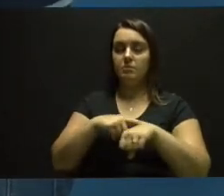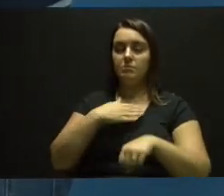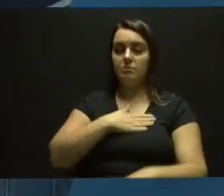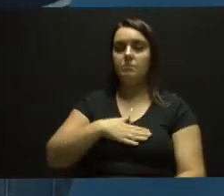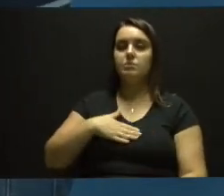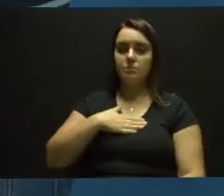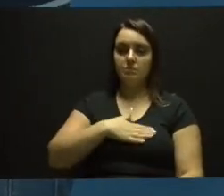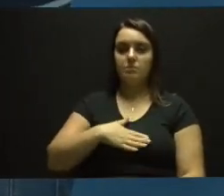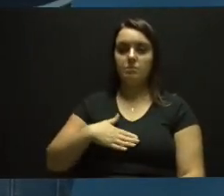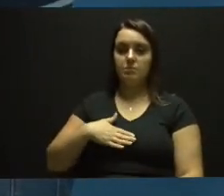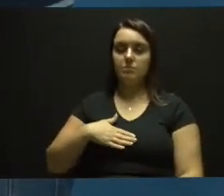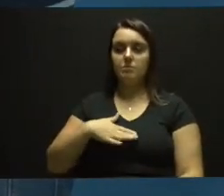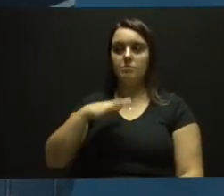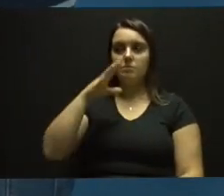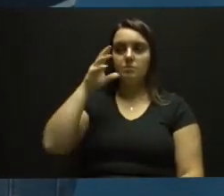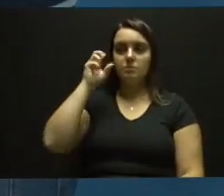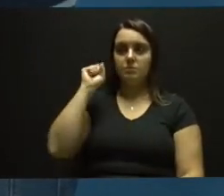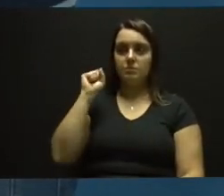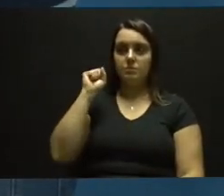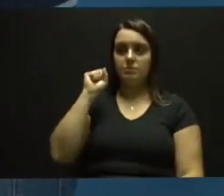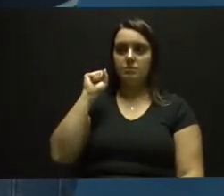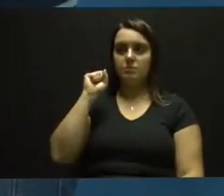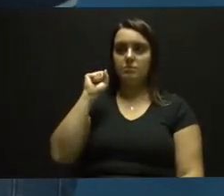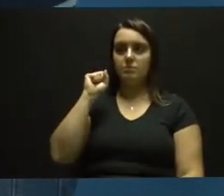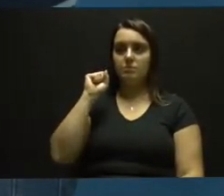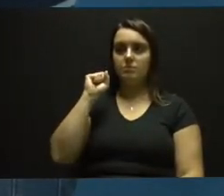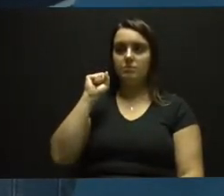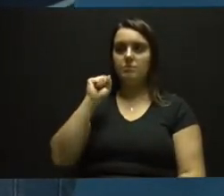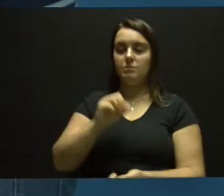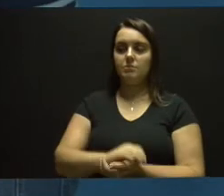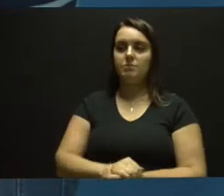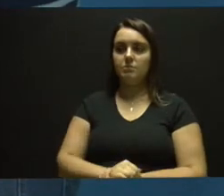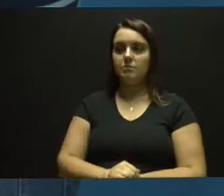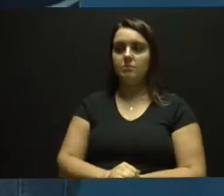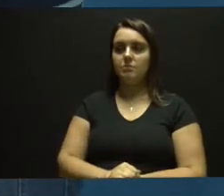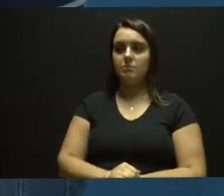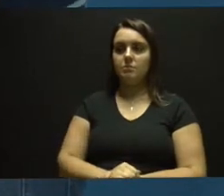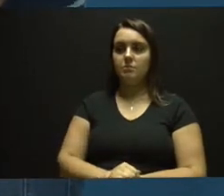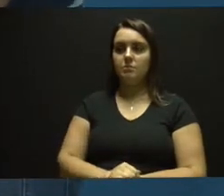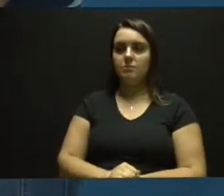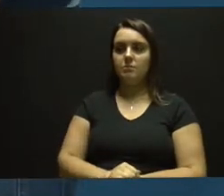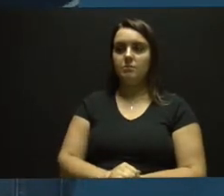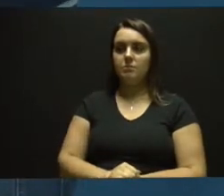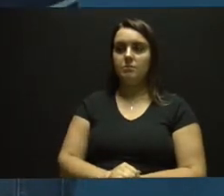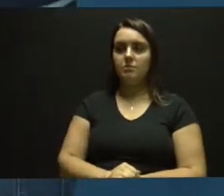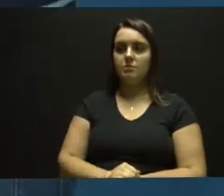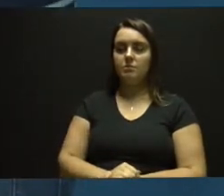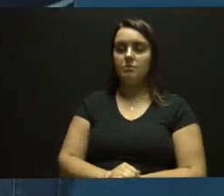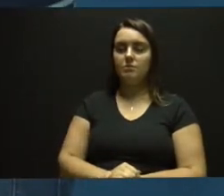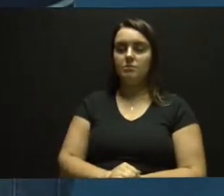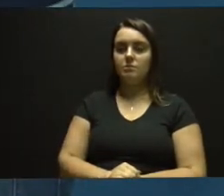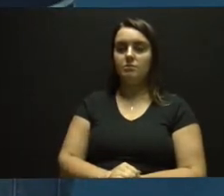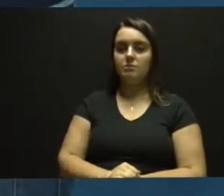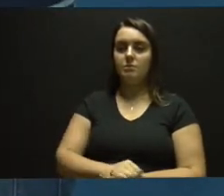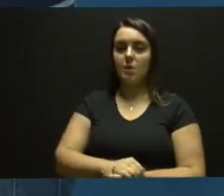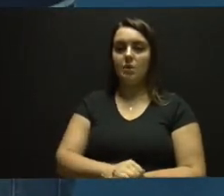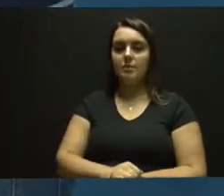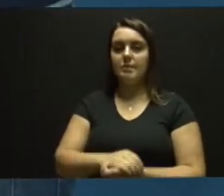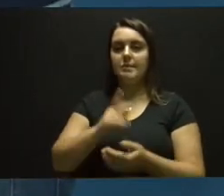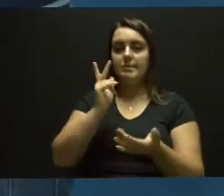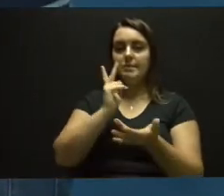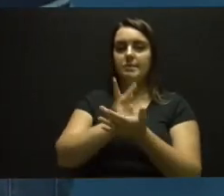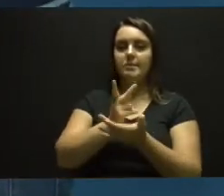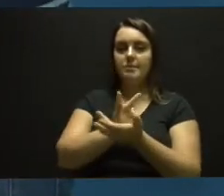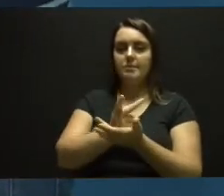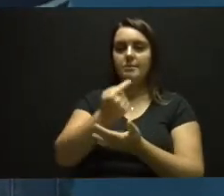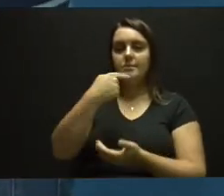gosto muito e ouvir mestre silvia falar aqui e eu sou do vale do ribeira e todas as vezes que as bandas